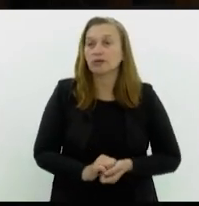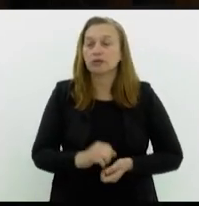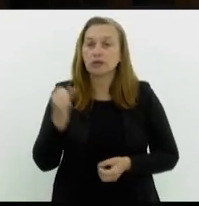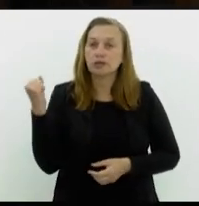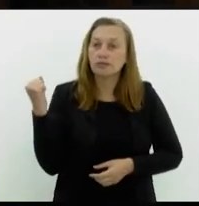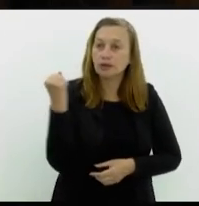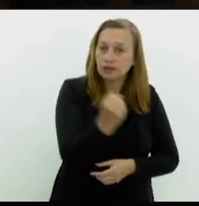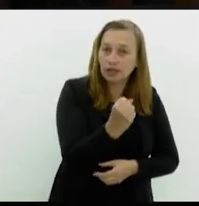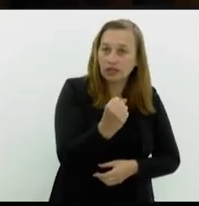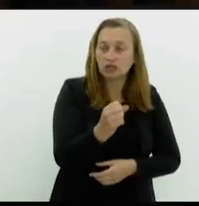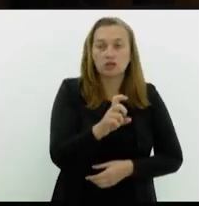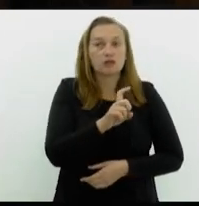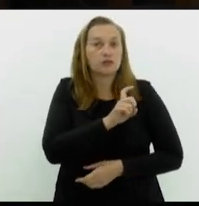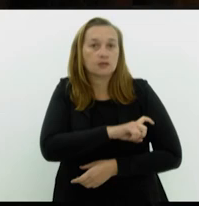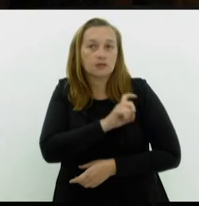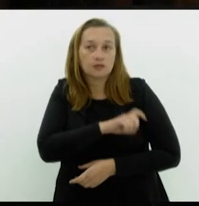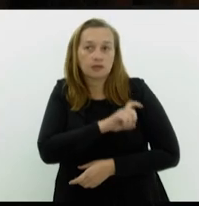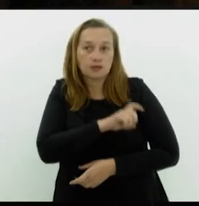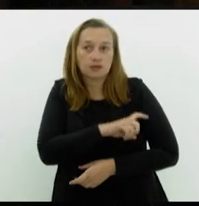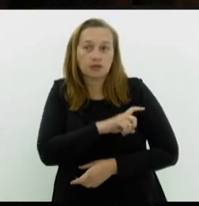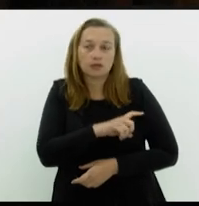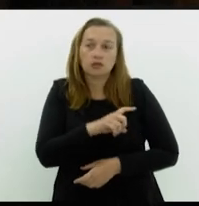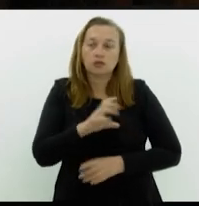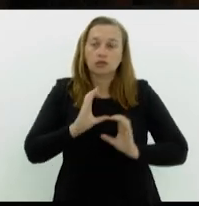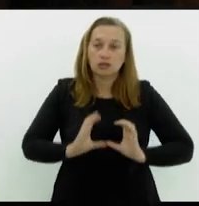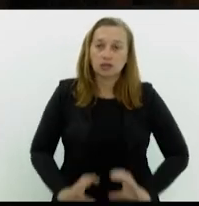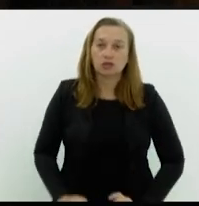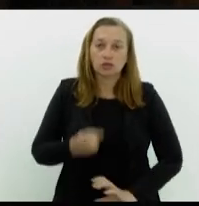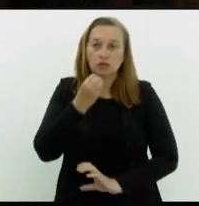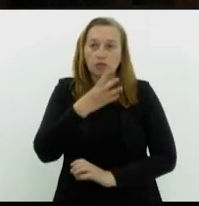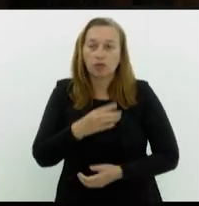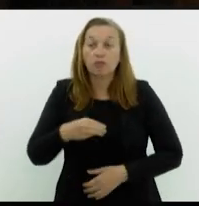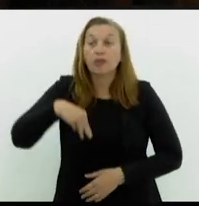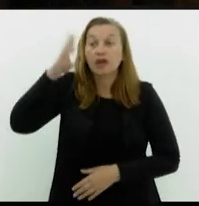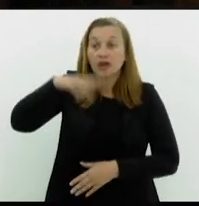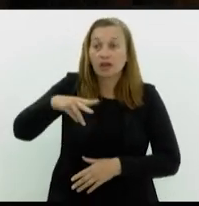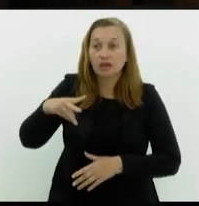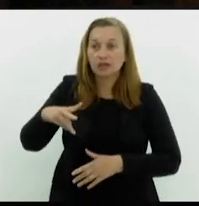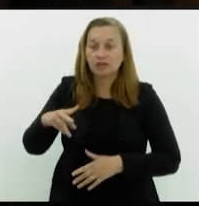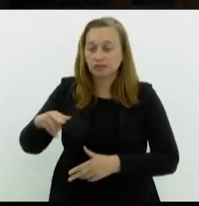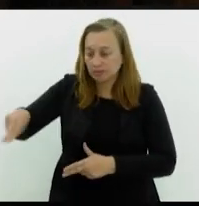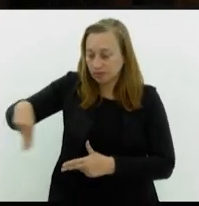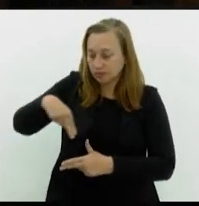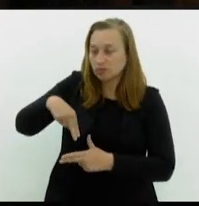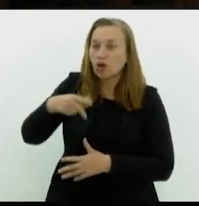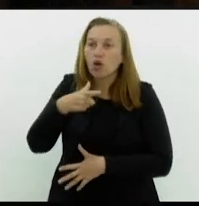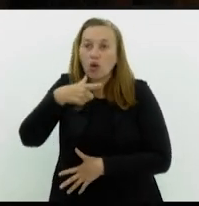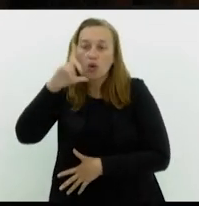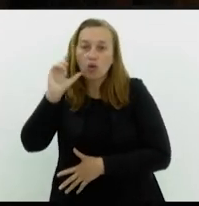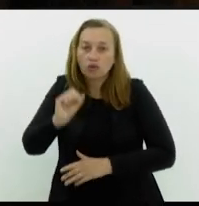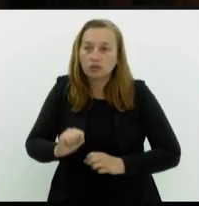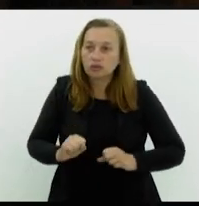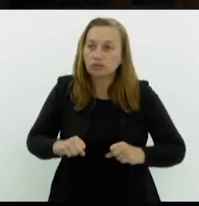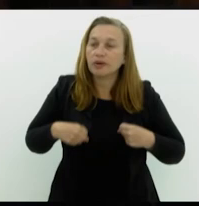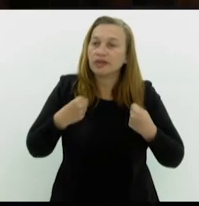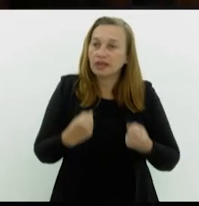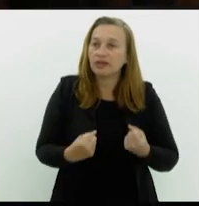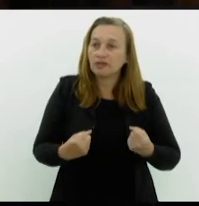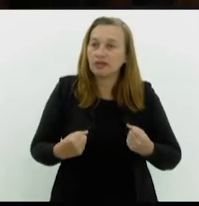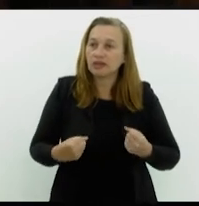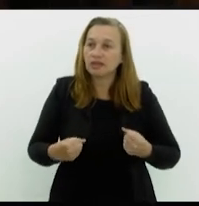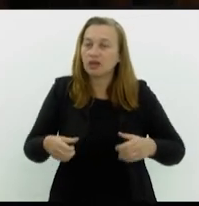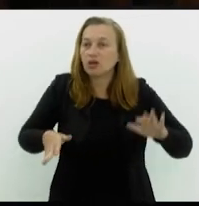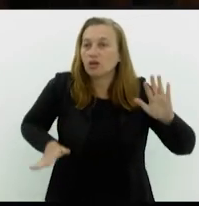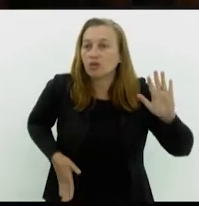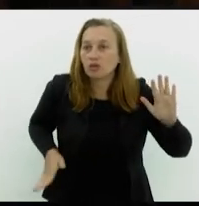mataram covardemente cidadãos de bem. Quem subiu à tribuna ontem para defender o crime organizado nesse